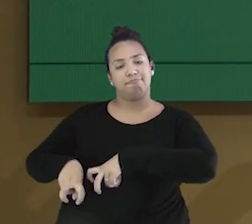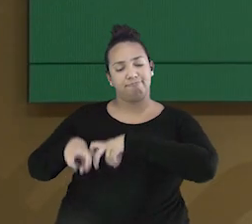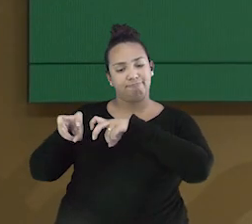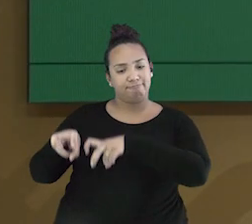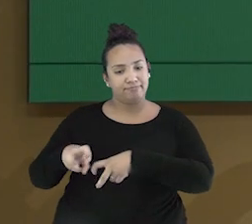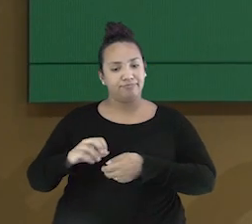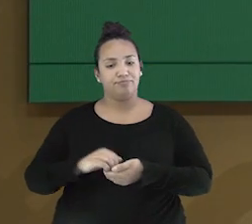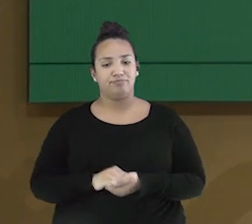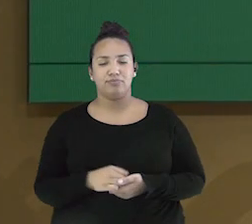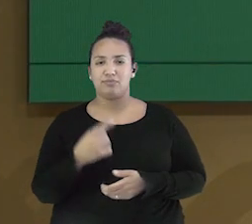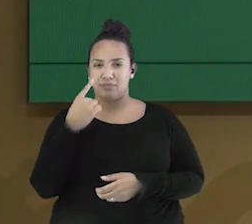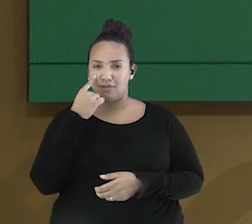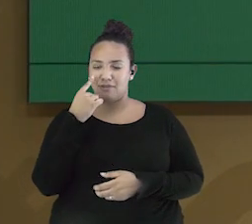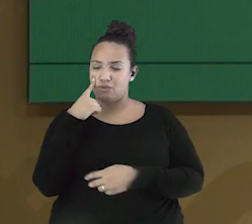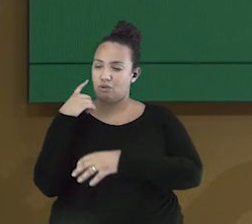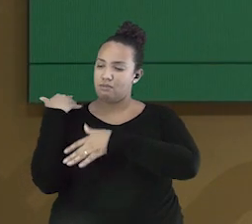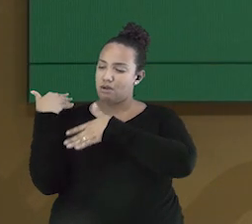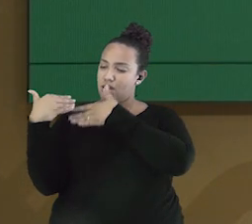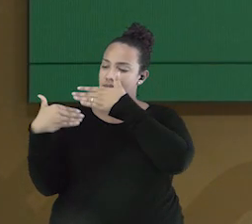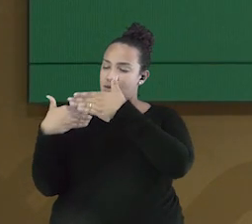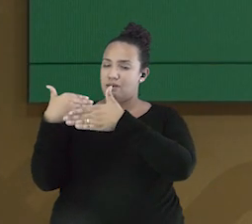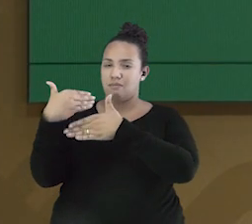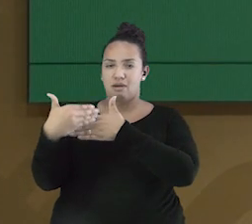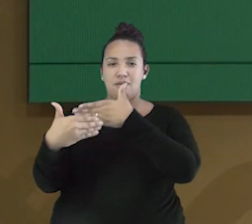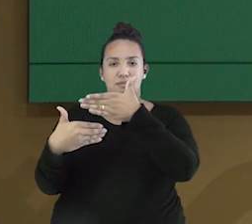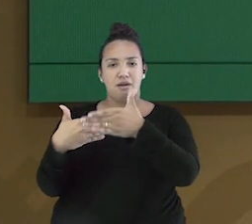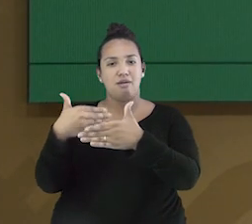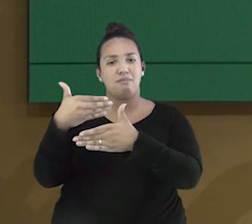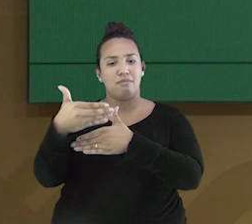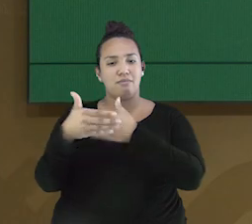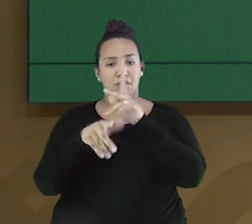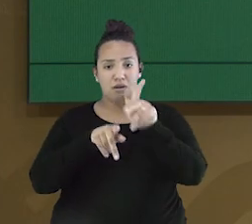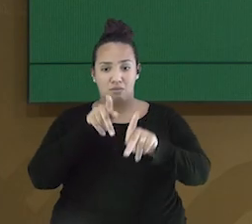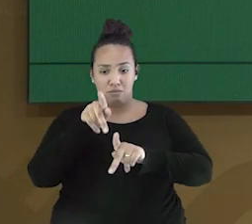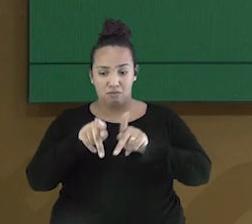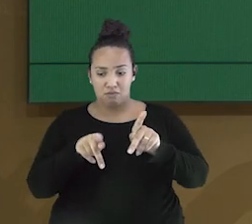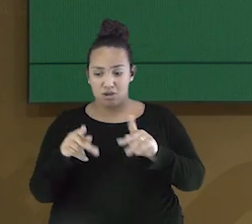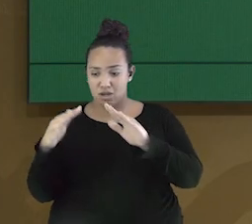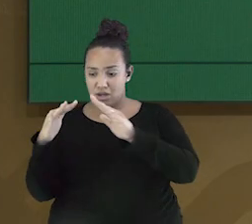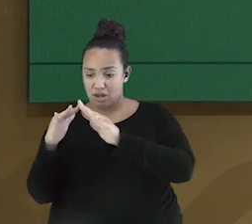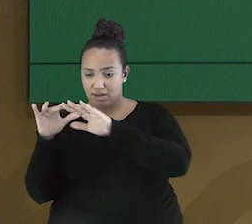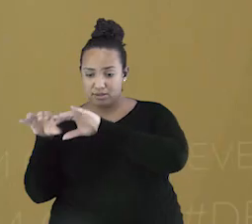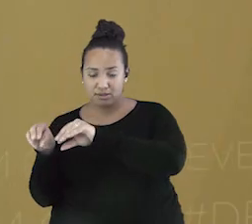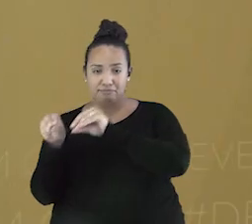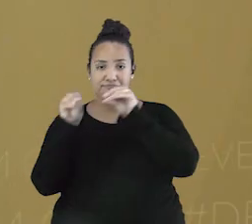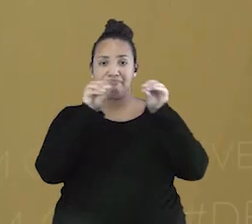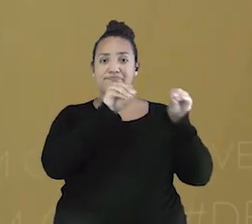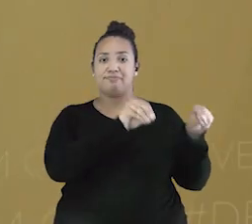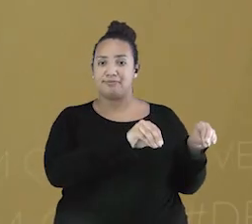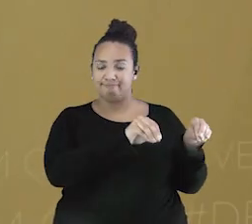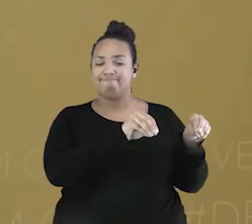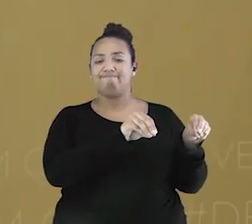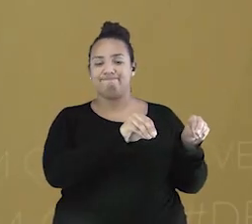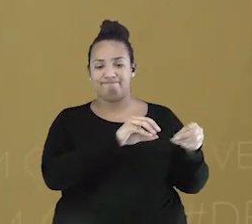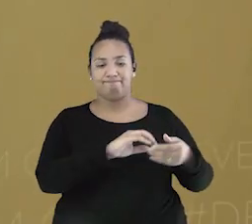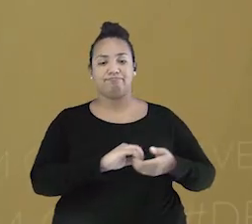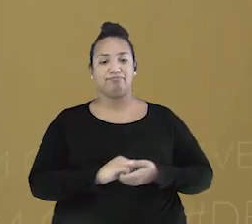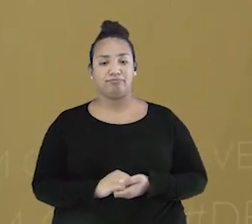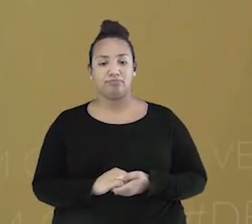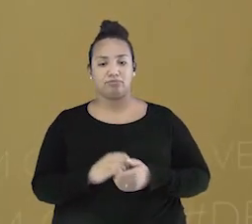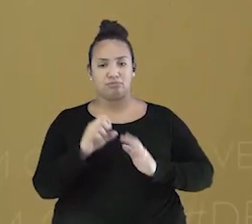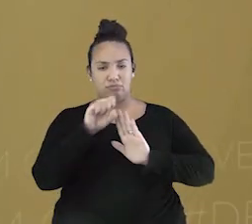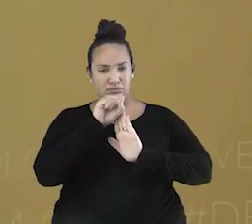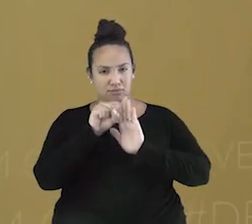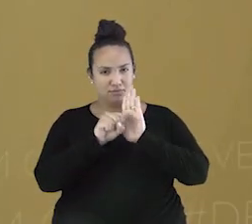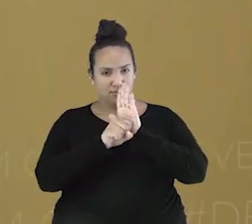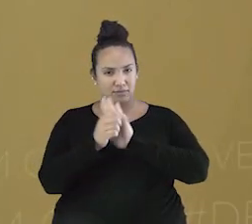viram como, ao longo do tempo, parte da população mudou seu lugar de moradia? Até a metade do século